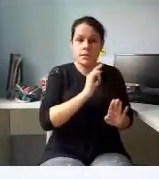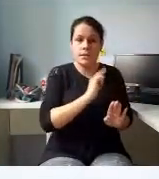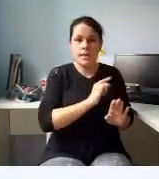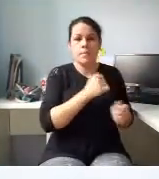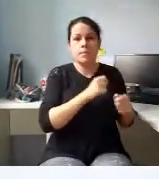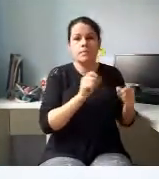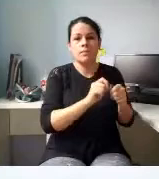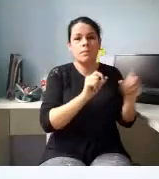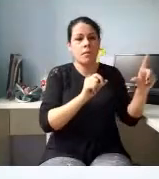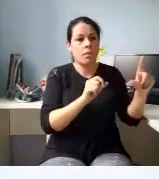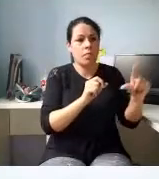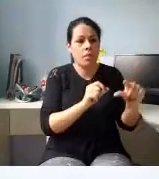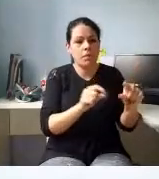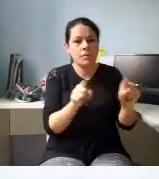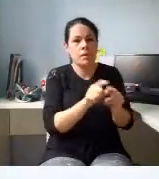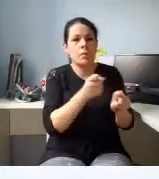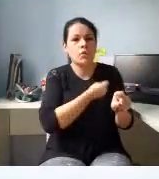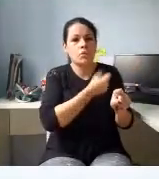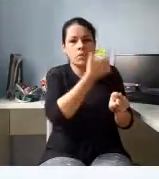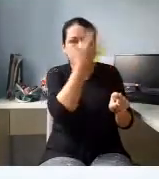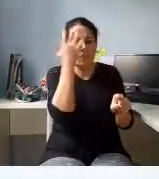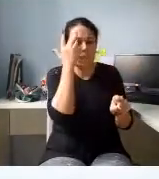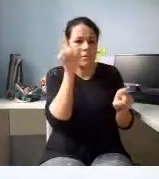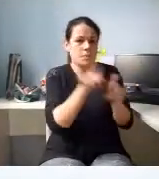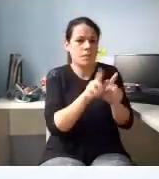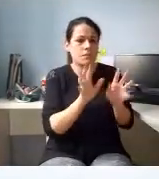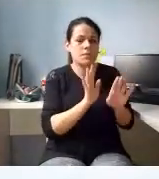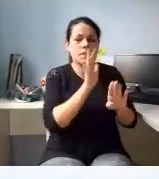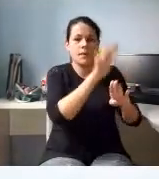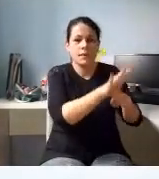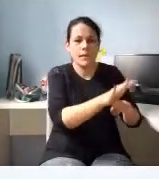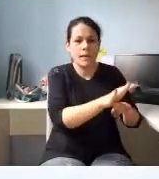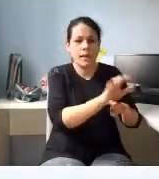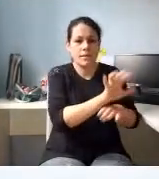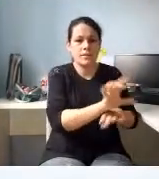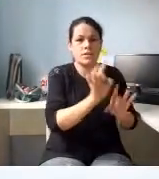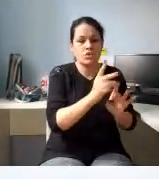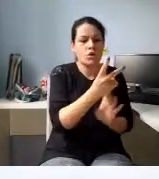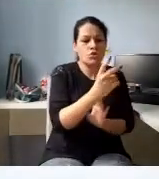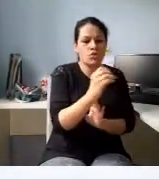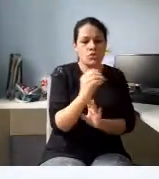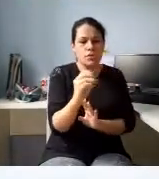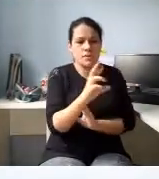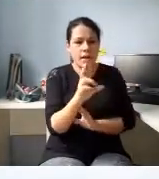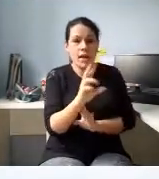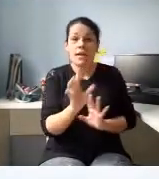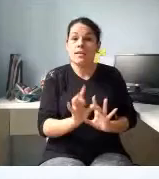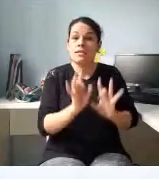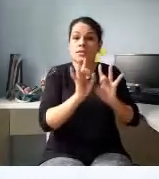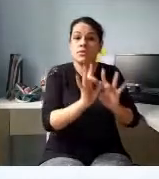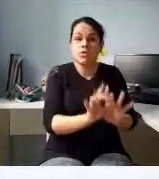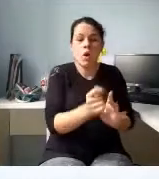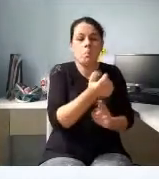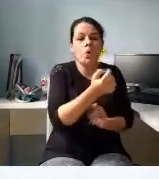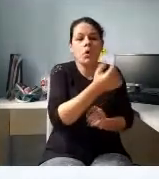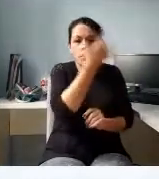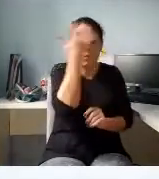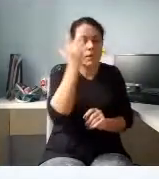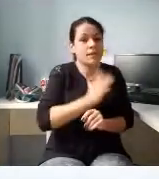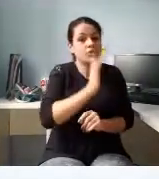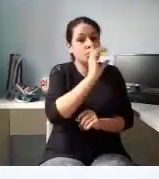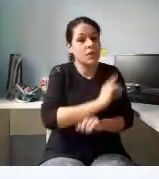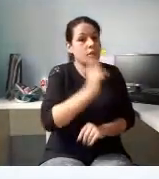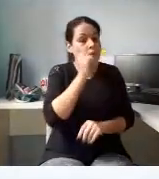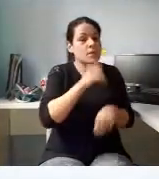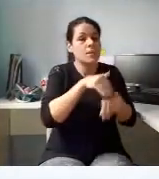bem reduzido e com um número menor de pessoas sendo atingidas, de R$ 200, e reduzindo o número daqueles que podem ter direito a esse